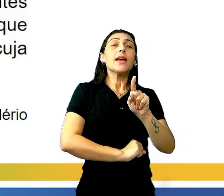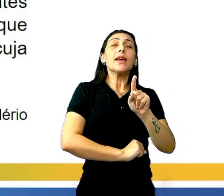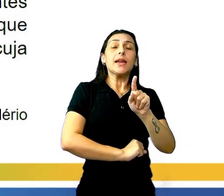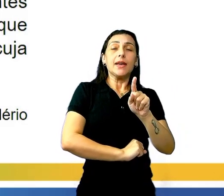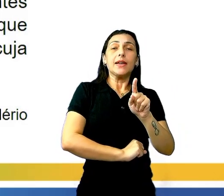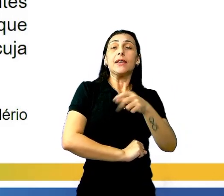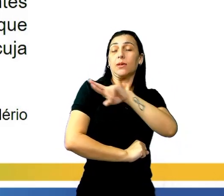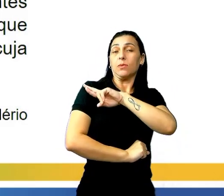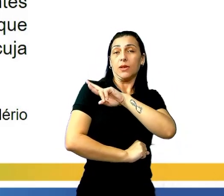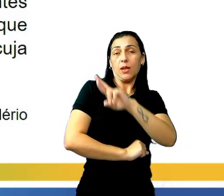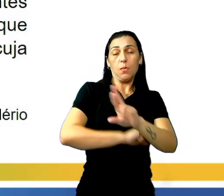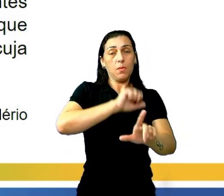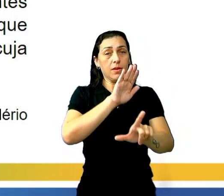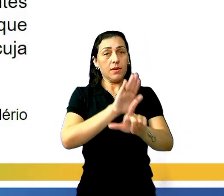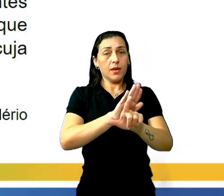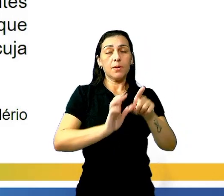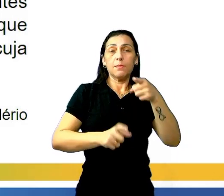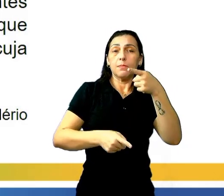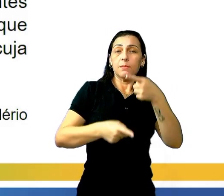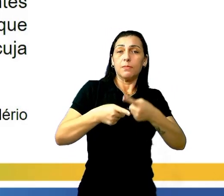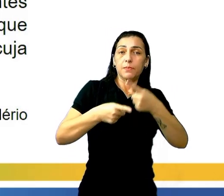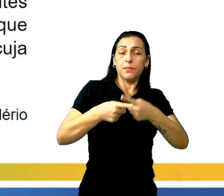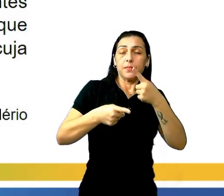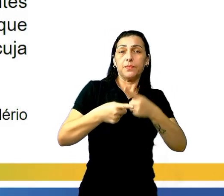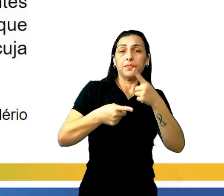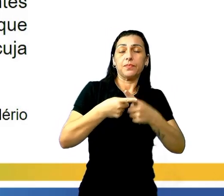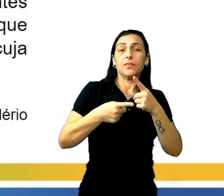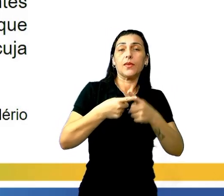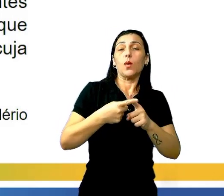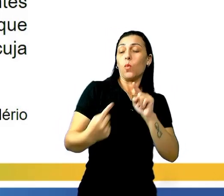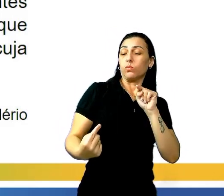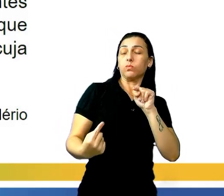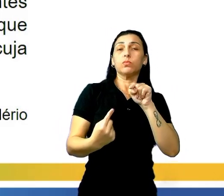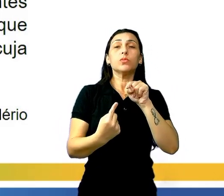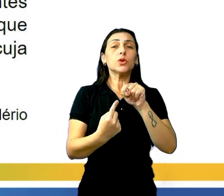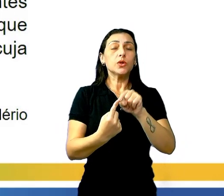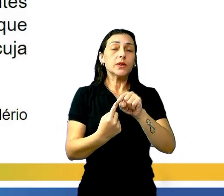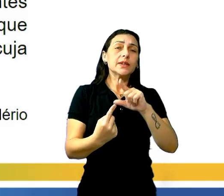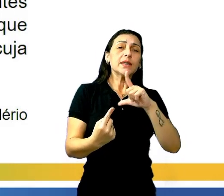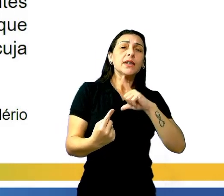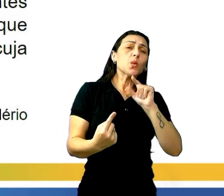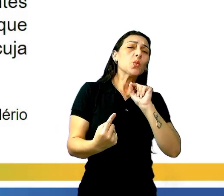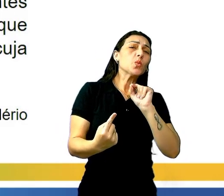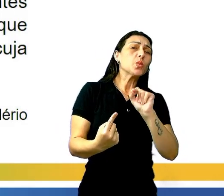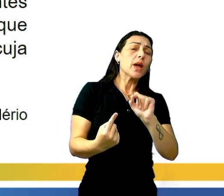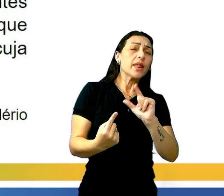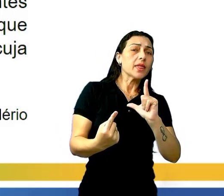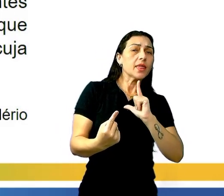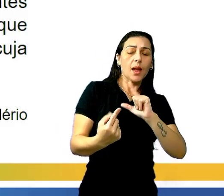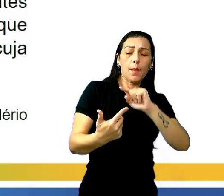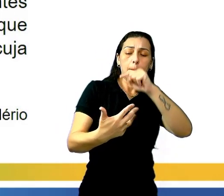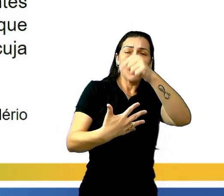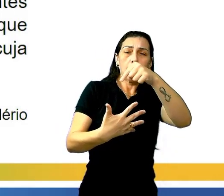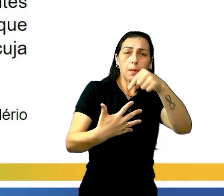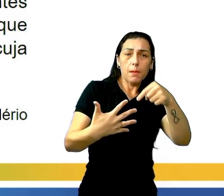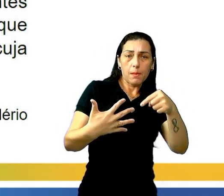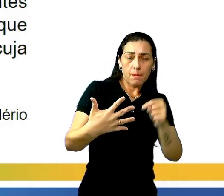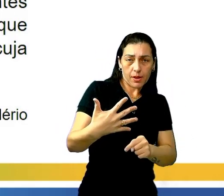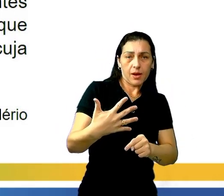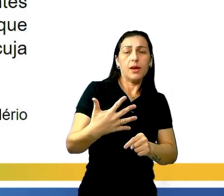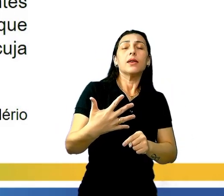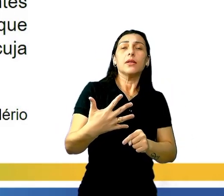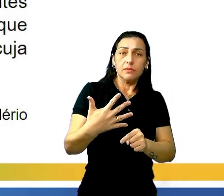feliz é necessariamente a aspiração de todo ente racional, porém finito e,